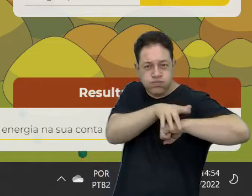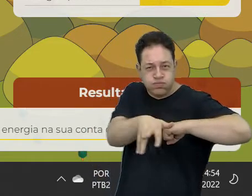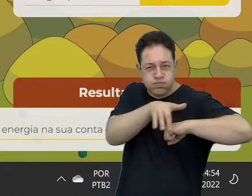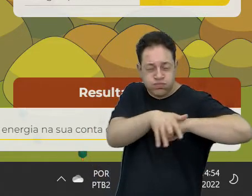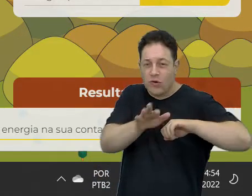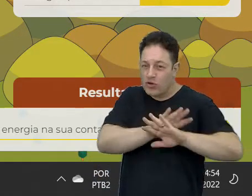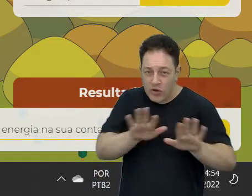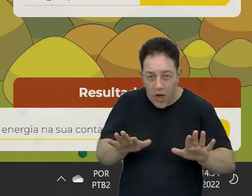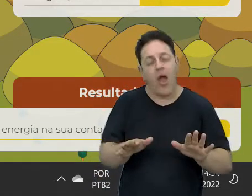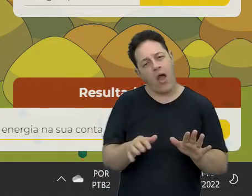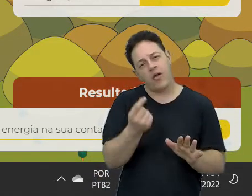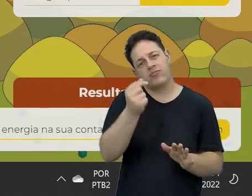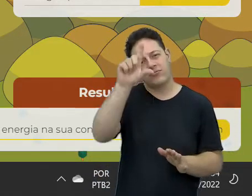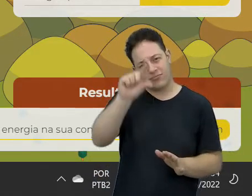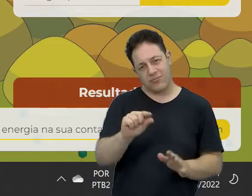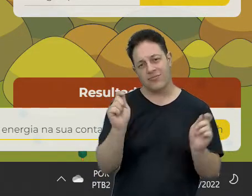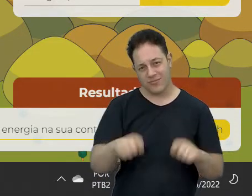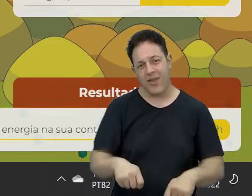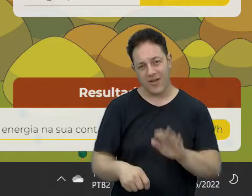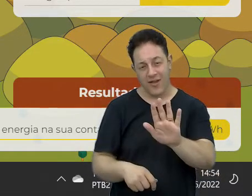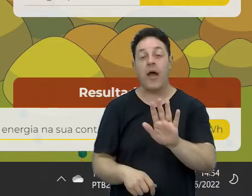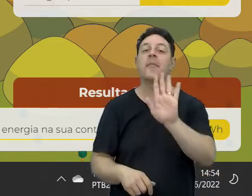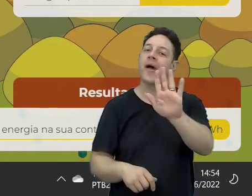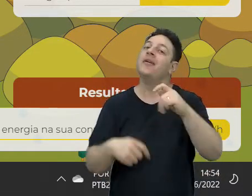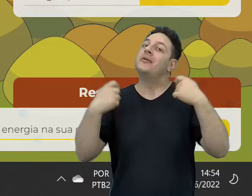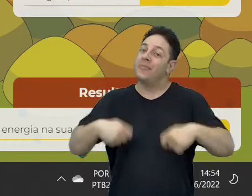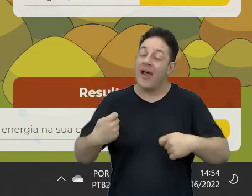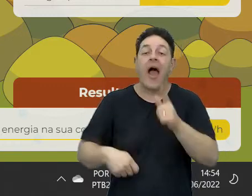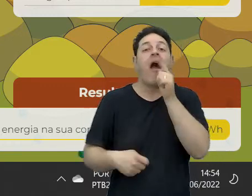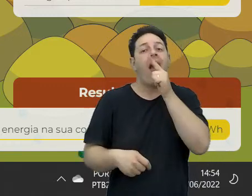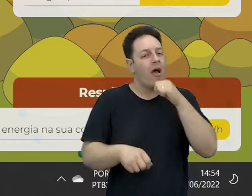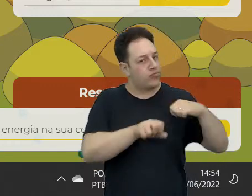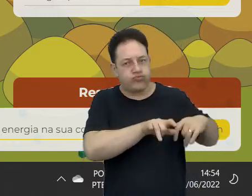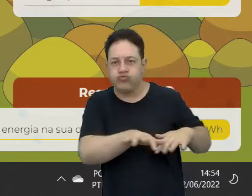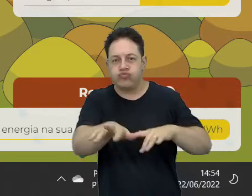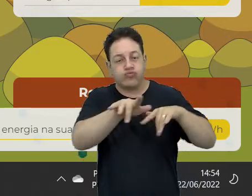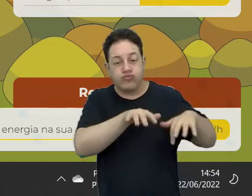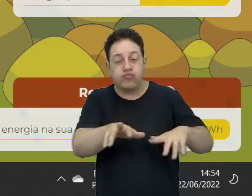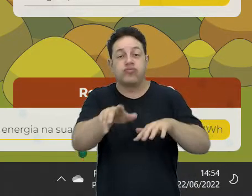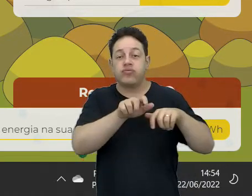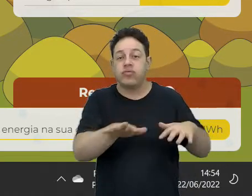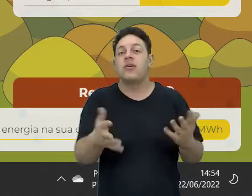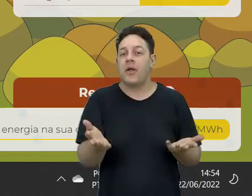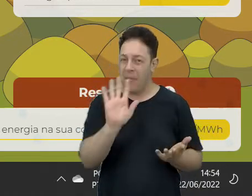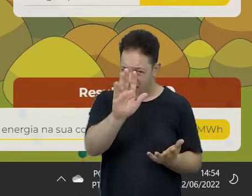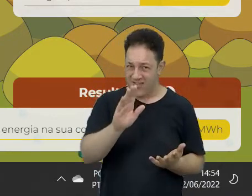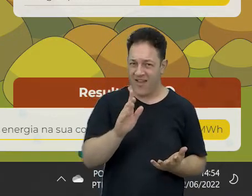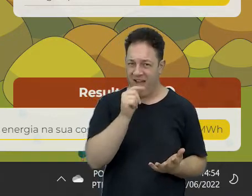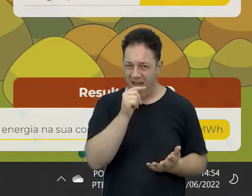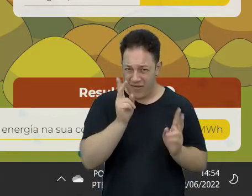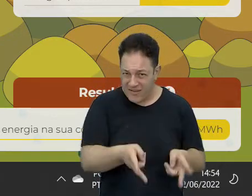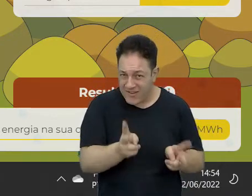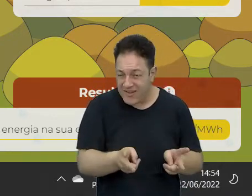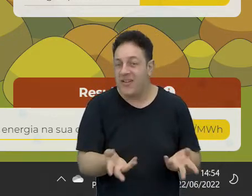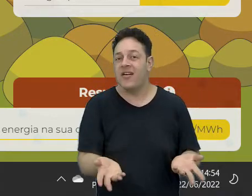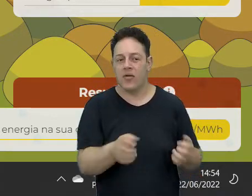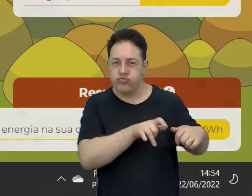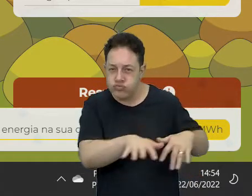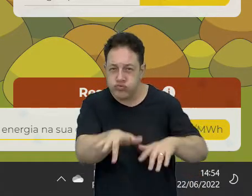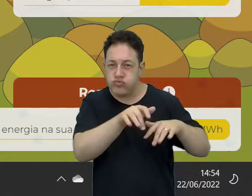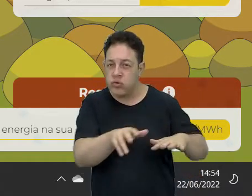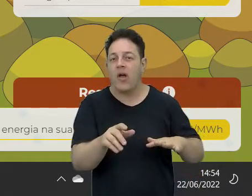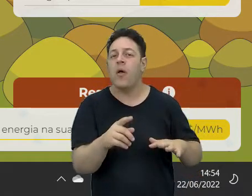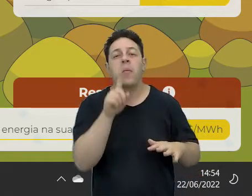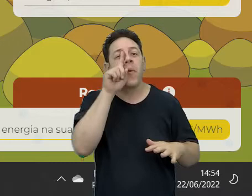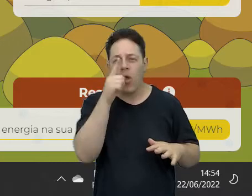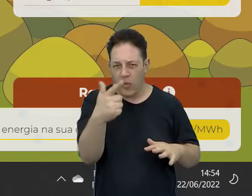né? Ficaria, mas tem que ter água para poder fazer a hidrelétrica e aí? Sempre a gente tem essa água? Ou aqui, né,